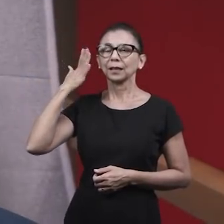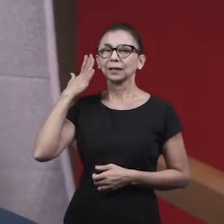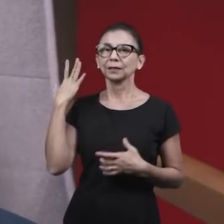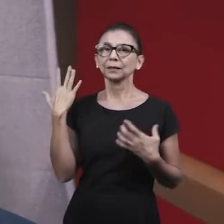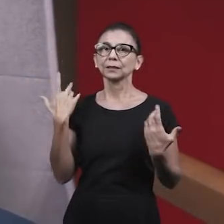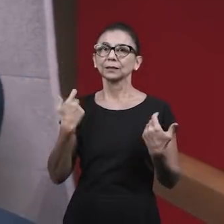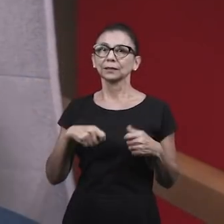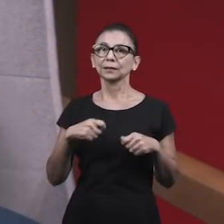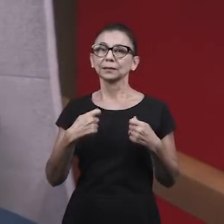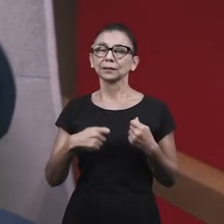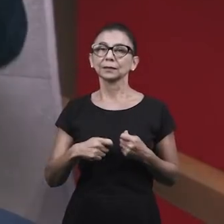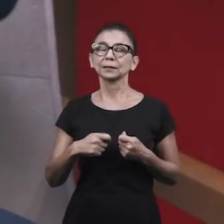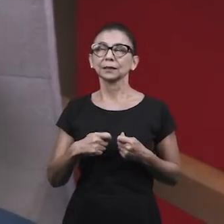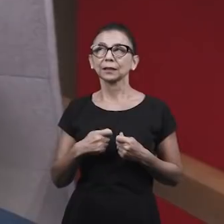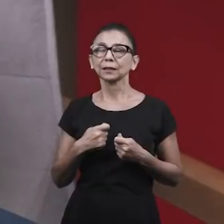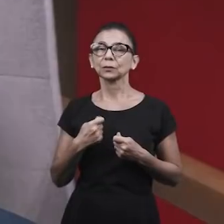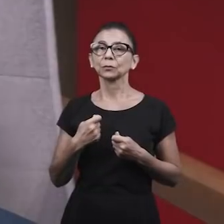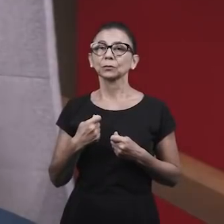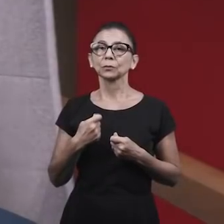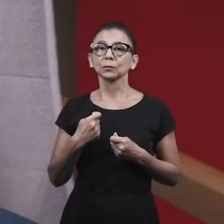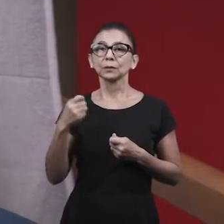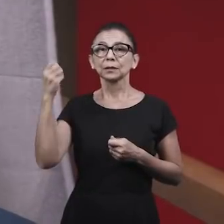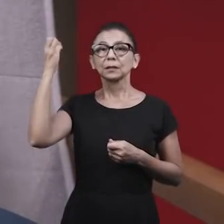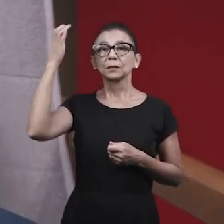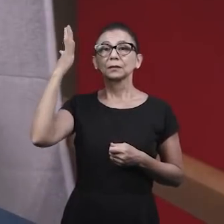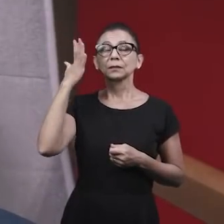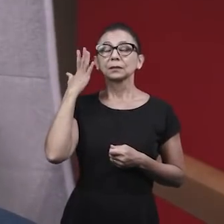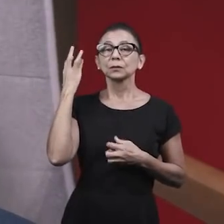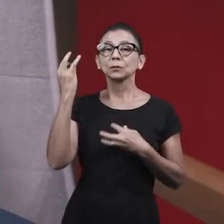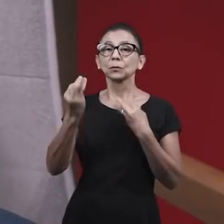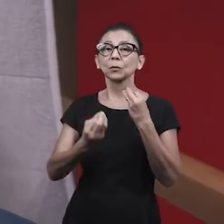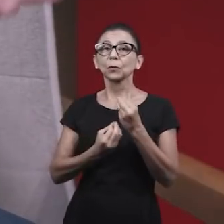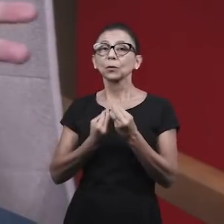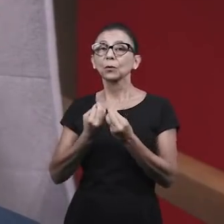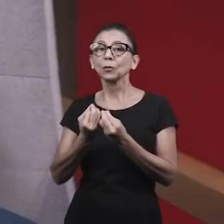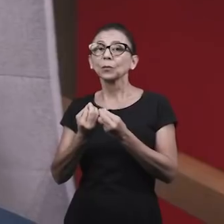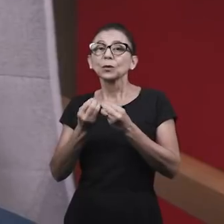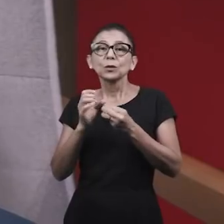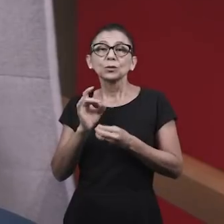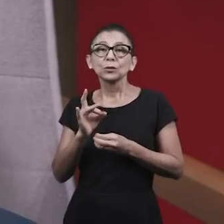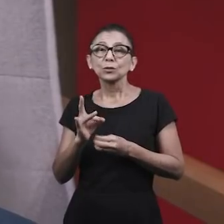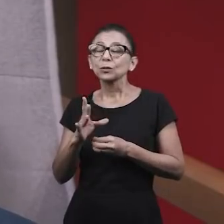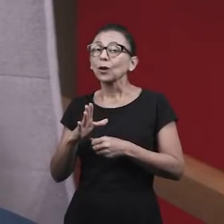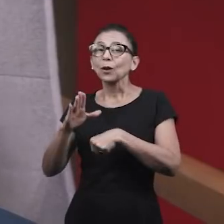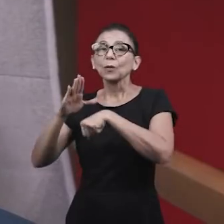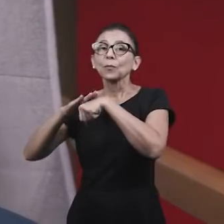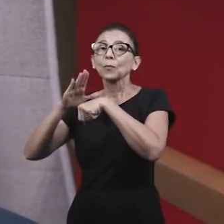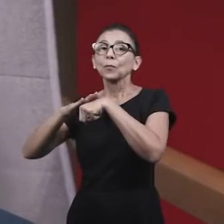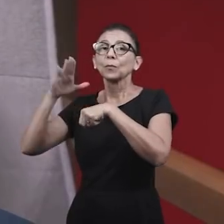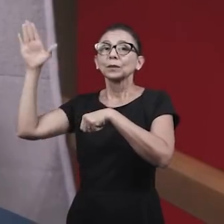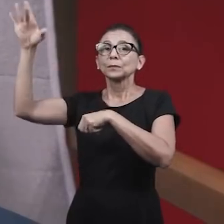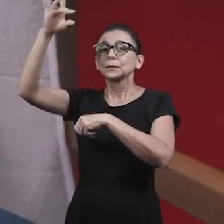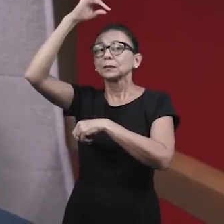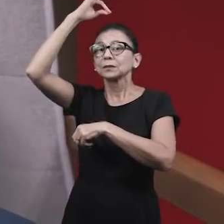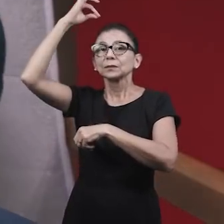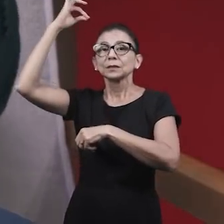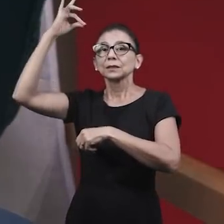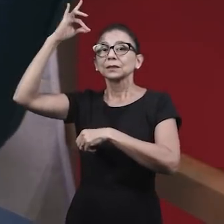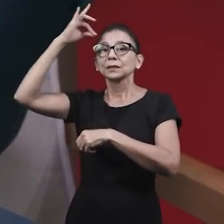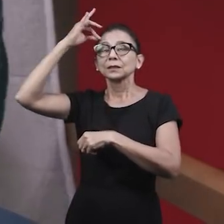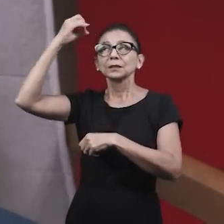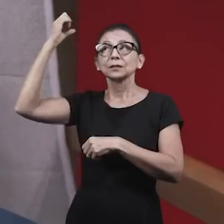uma necessidade do homem conhecer aquilo que está oculto, descobrir o mistério, viver uma experiência com Deus, não